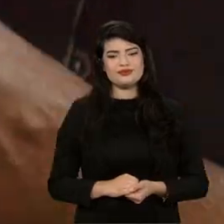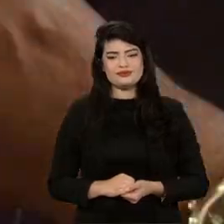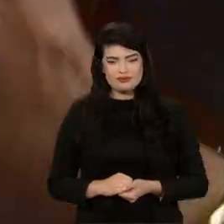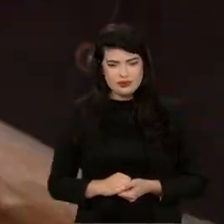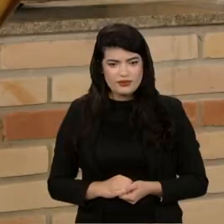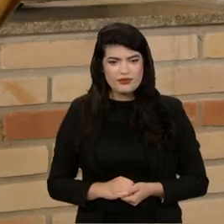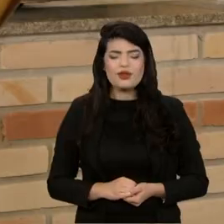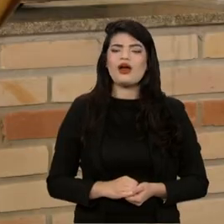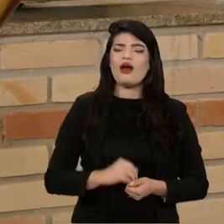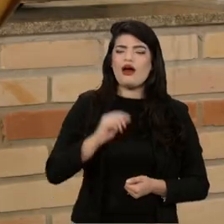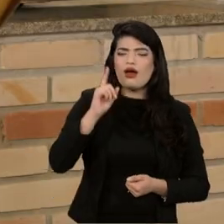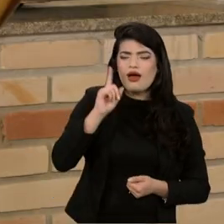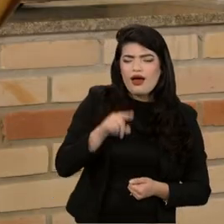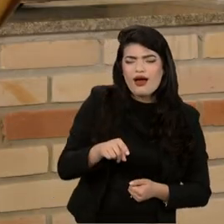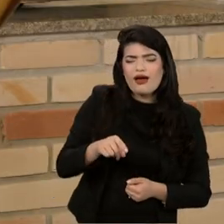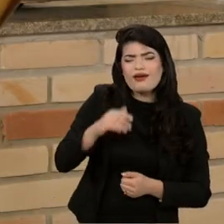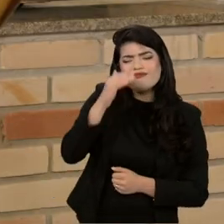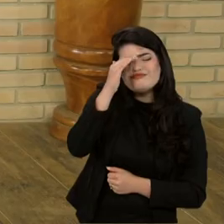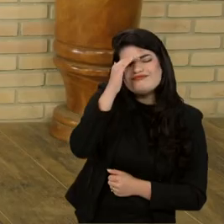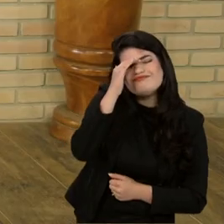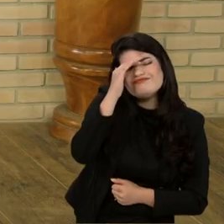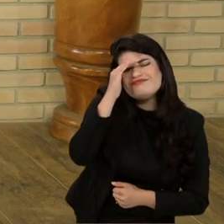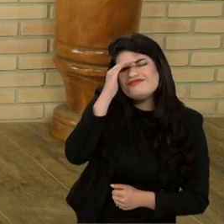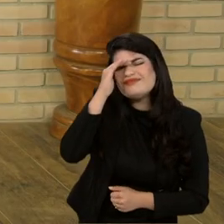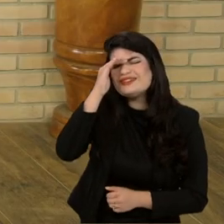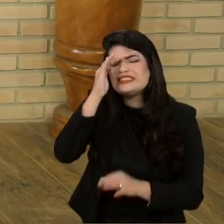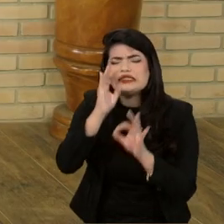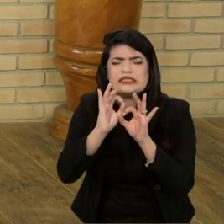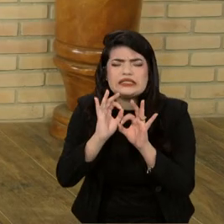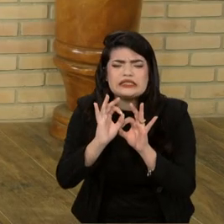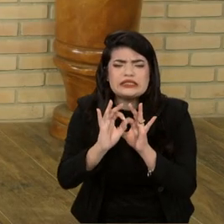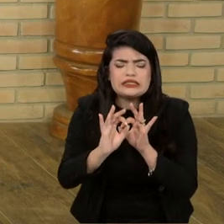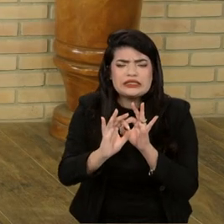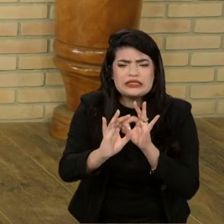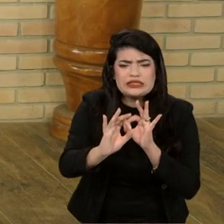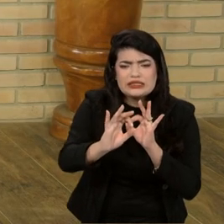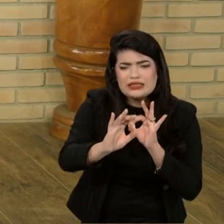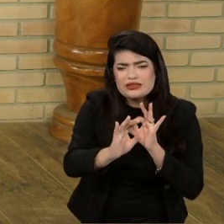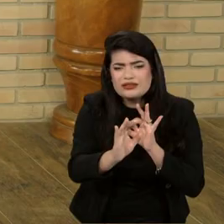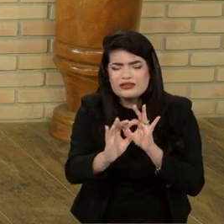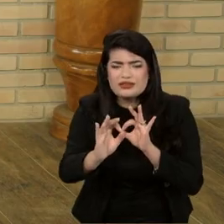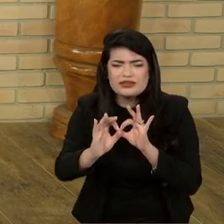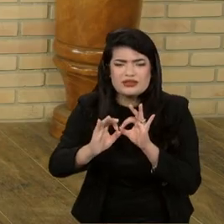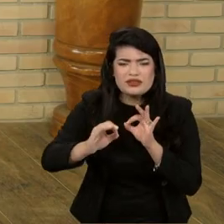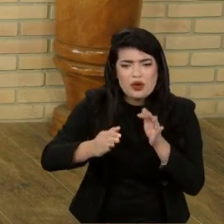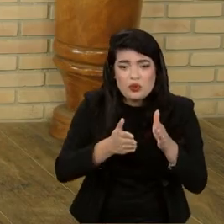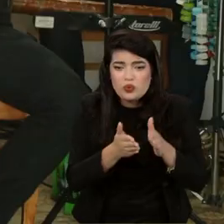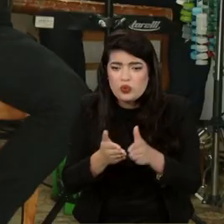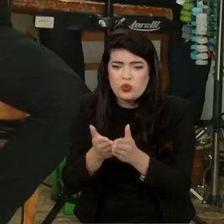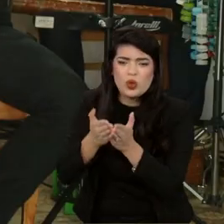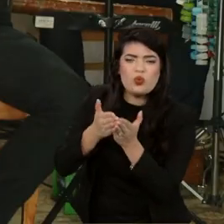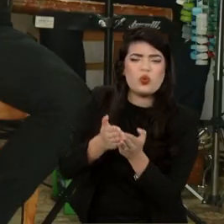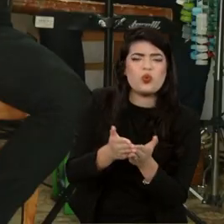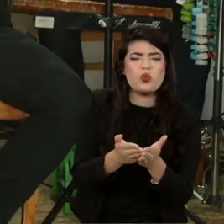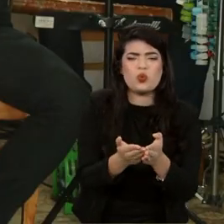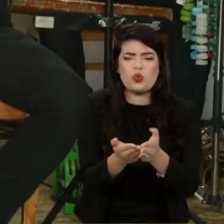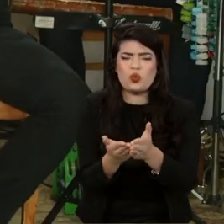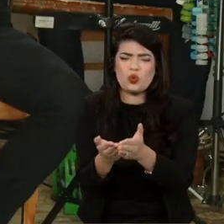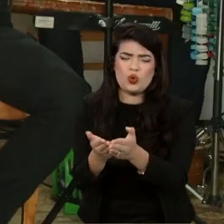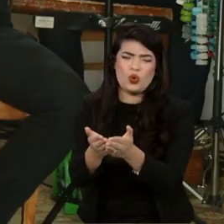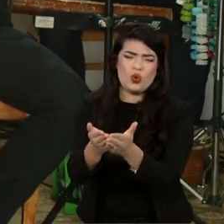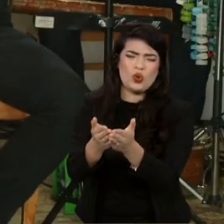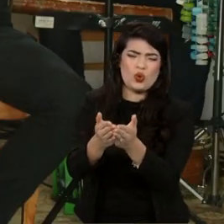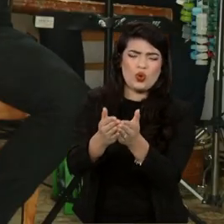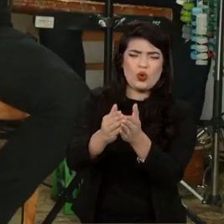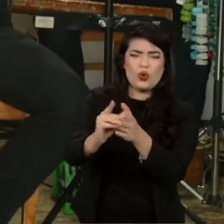E assim ela se foi, nem de mim se despedir. A xalana